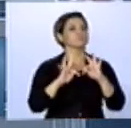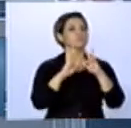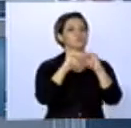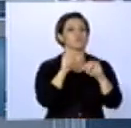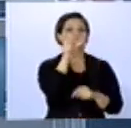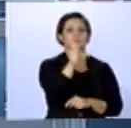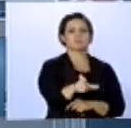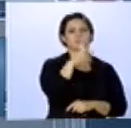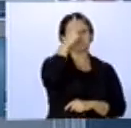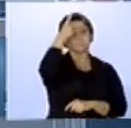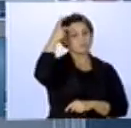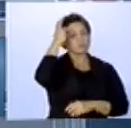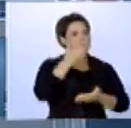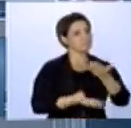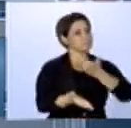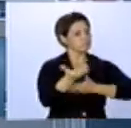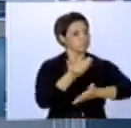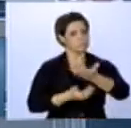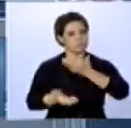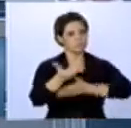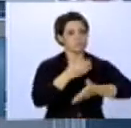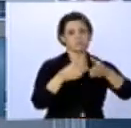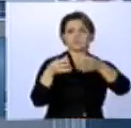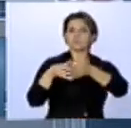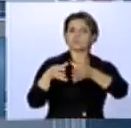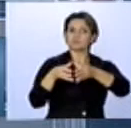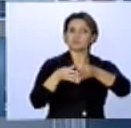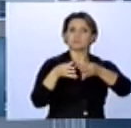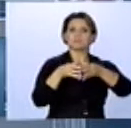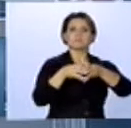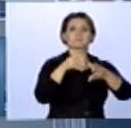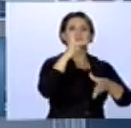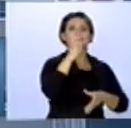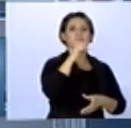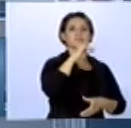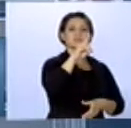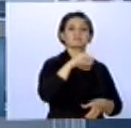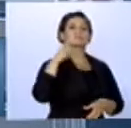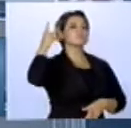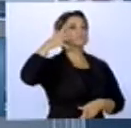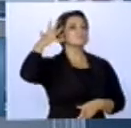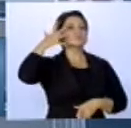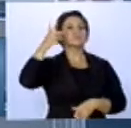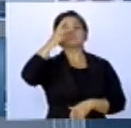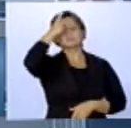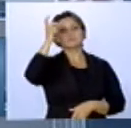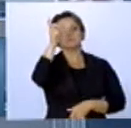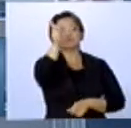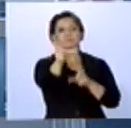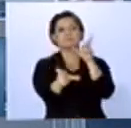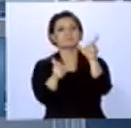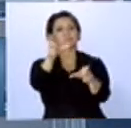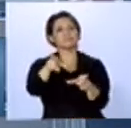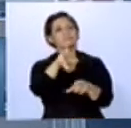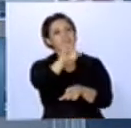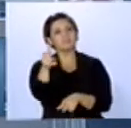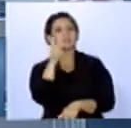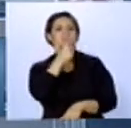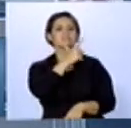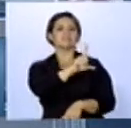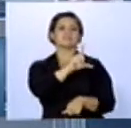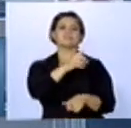os sujeitos envolvidos partidos políticos empresas e cidadãos serão beneficiados